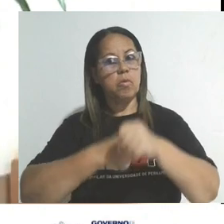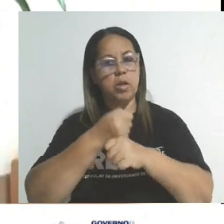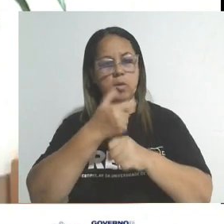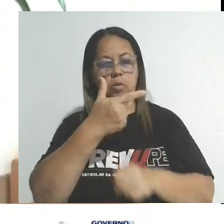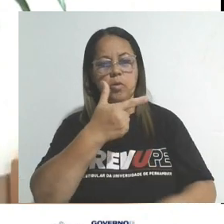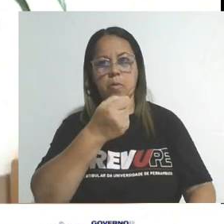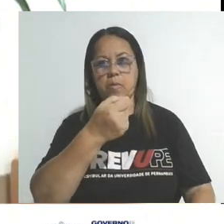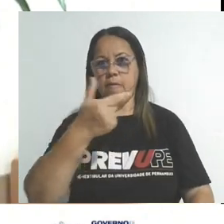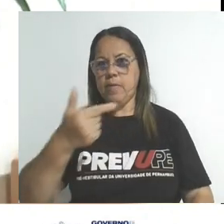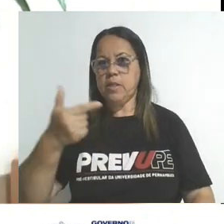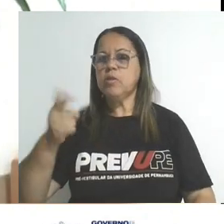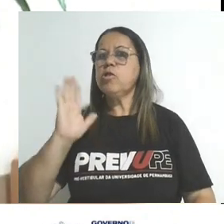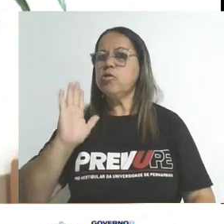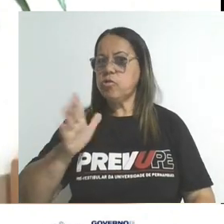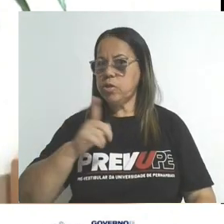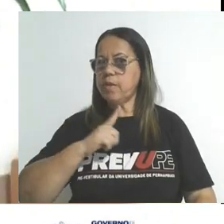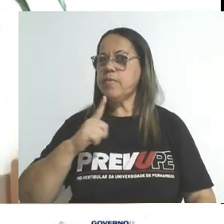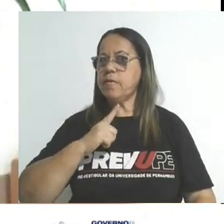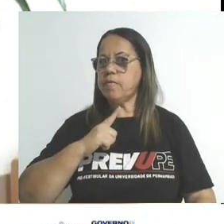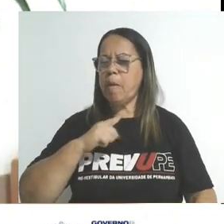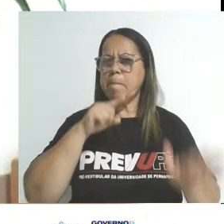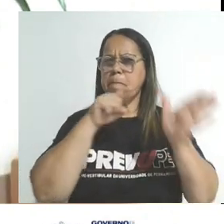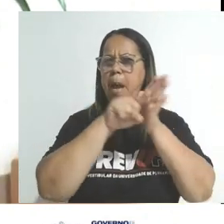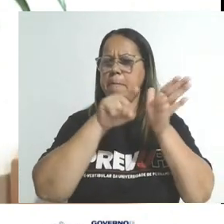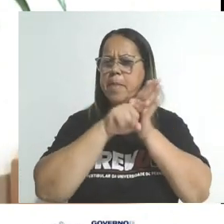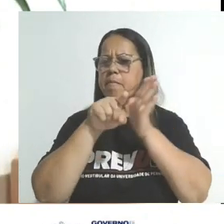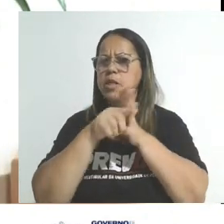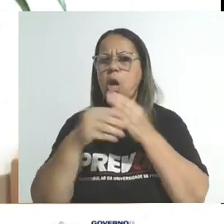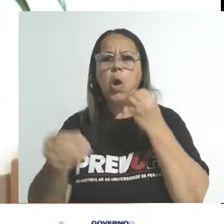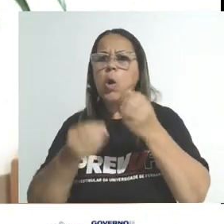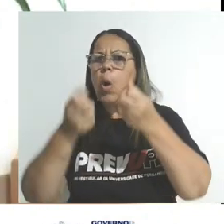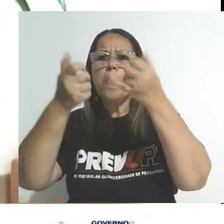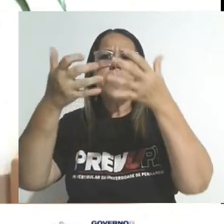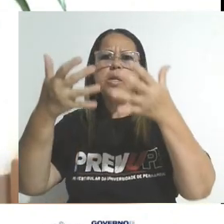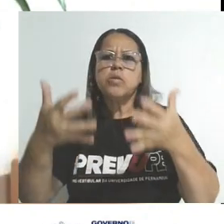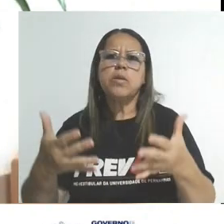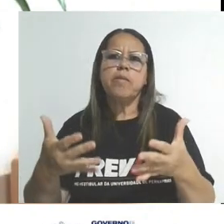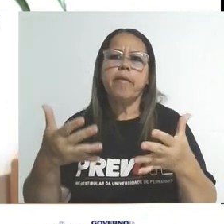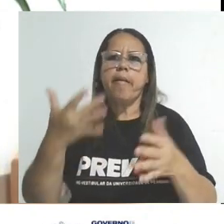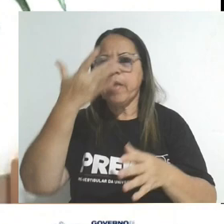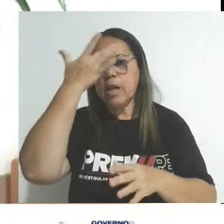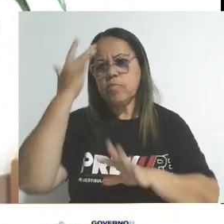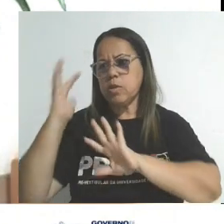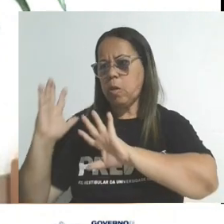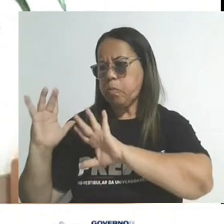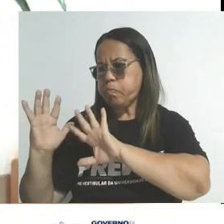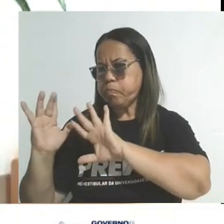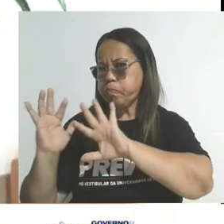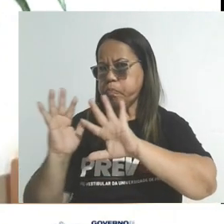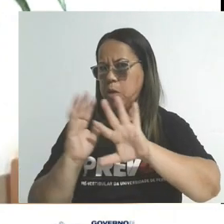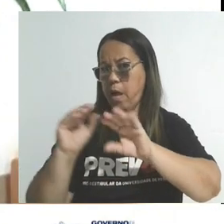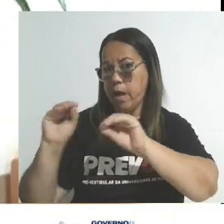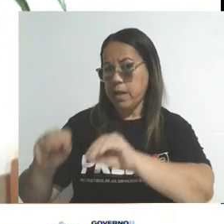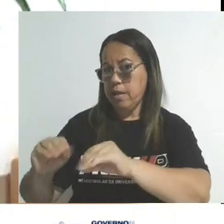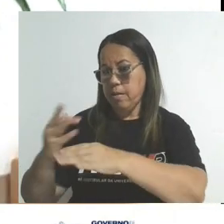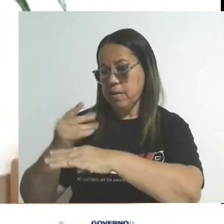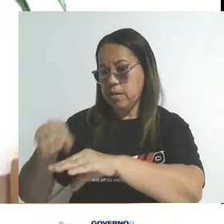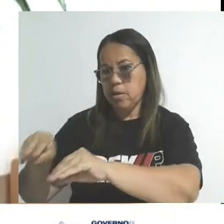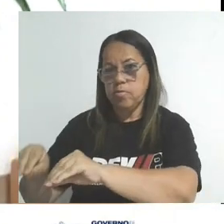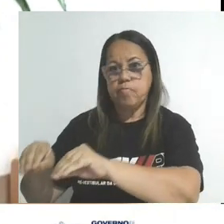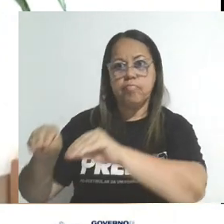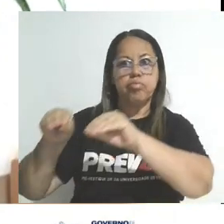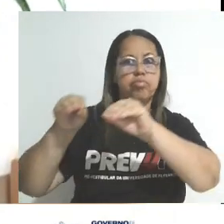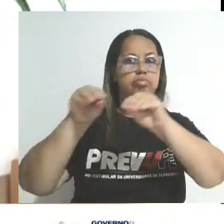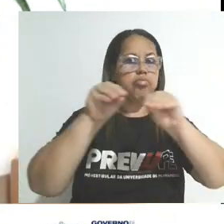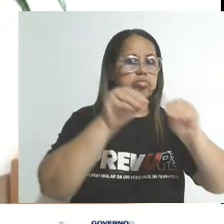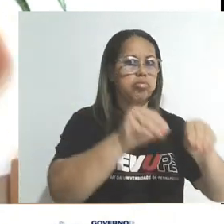alguns resultados já saíram. Por exemplo, como explicar esse processo migratório de uma cidade para outra, né? O que fazem